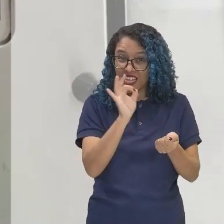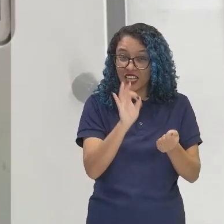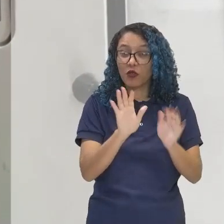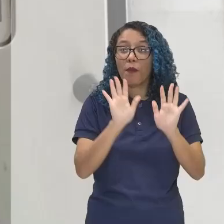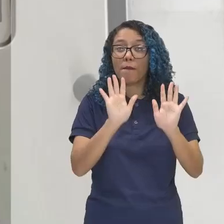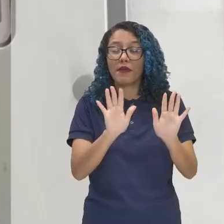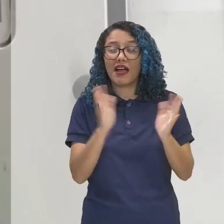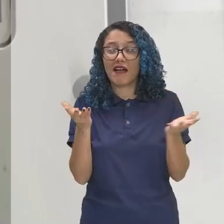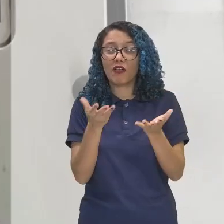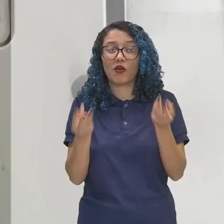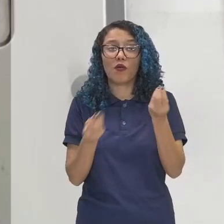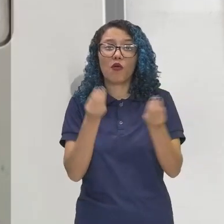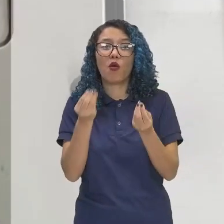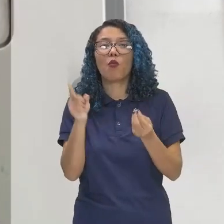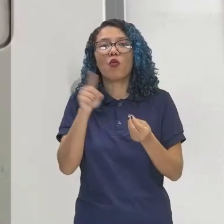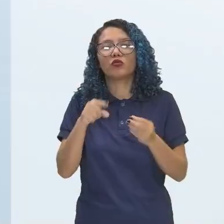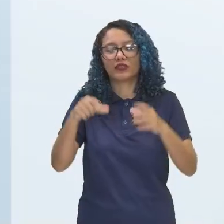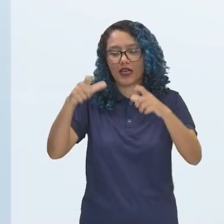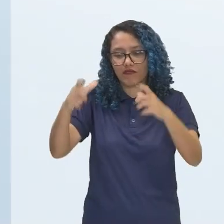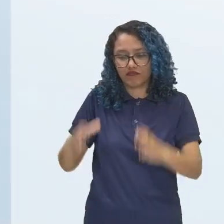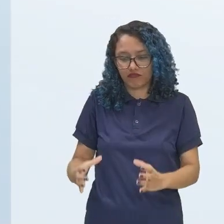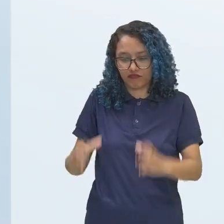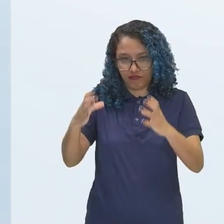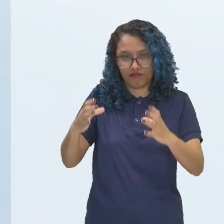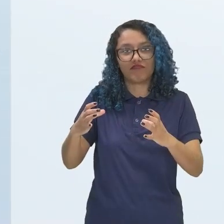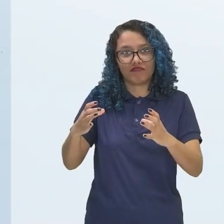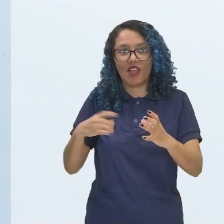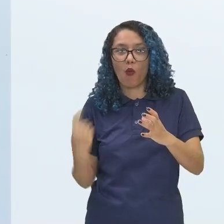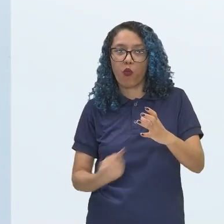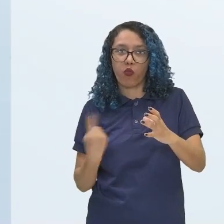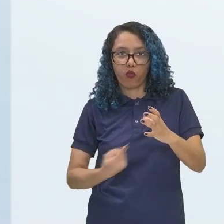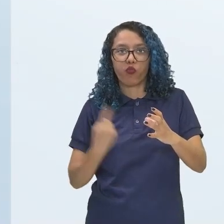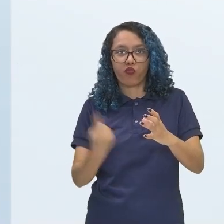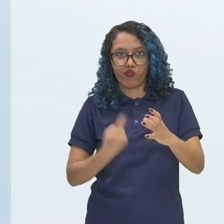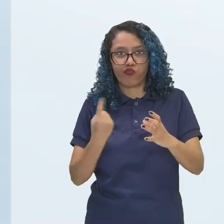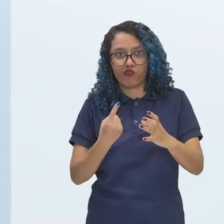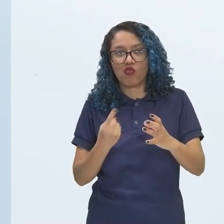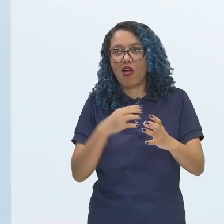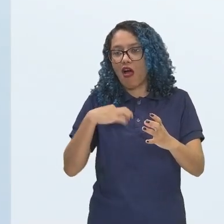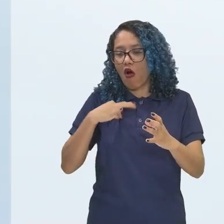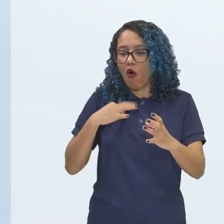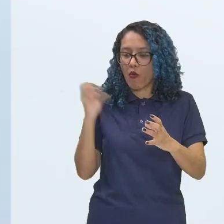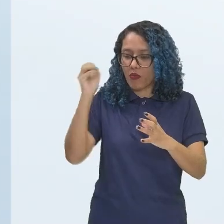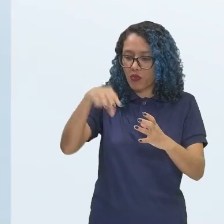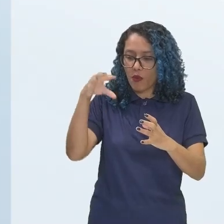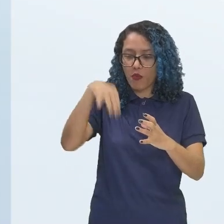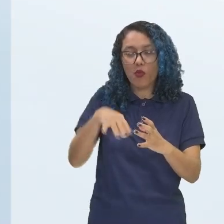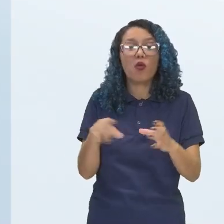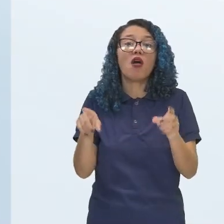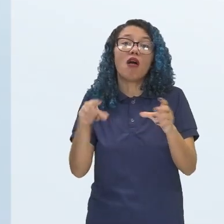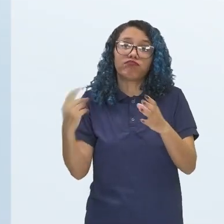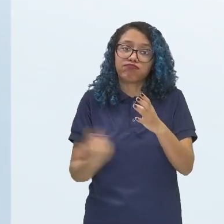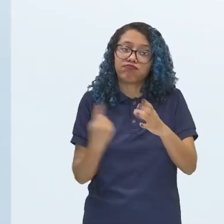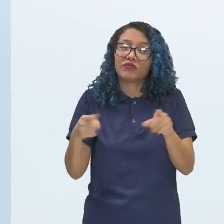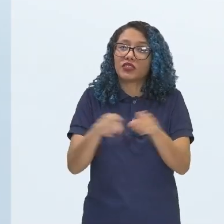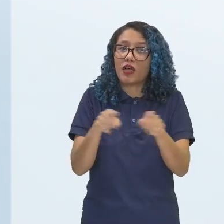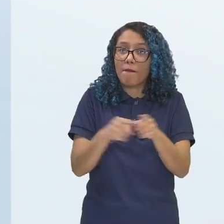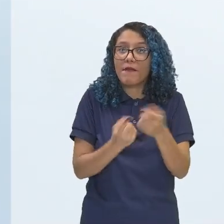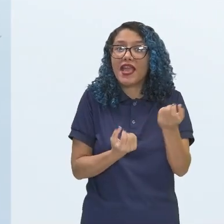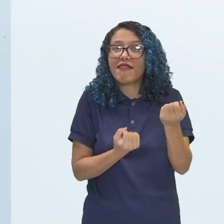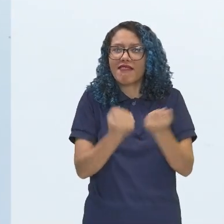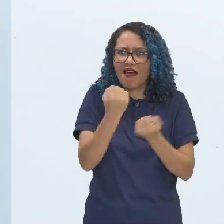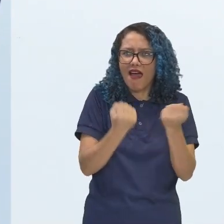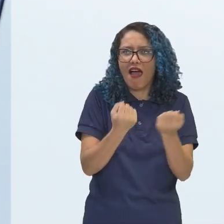para lavar a roupa. Até nos automóveis, os motores de combustão estão